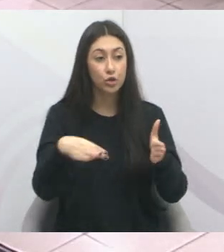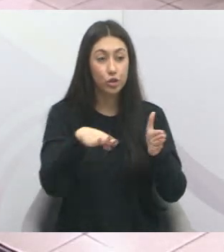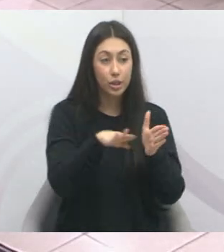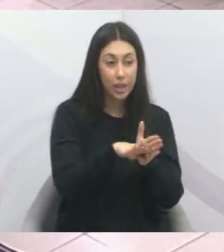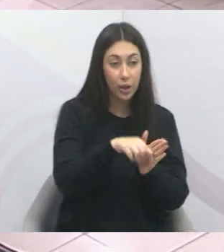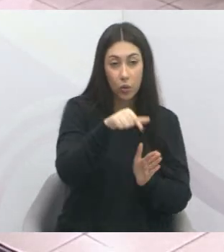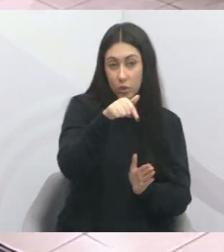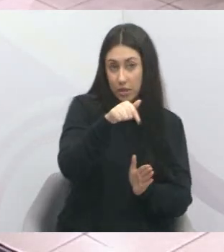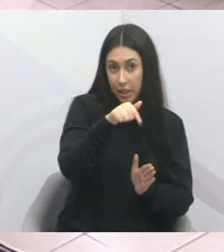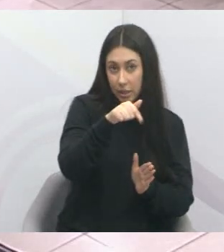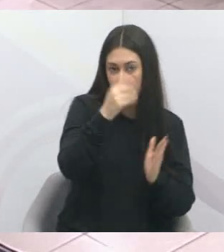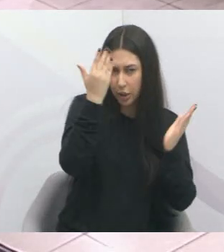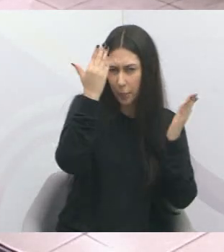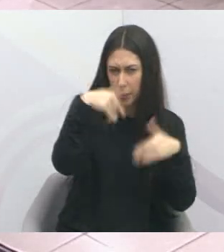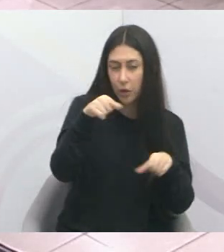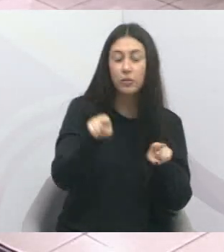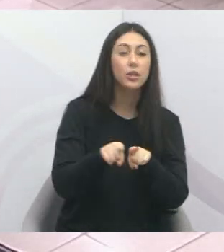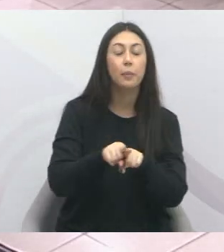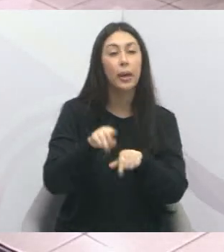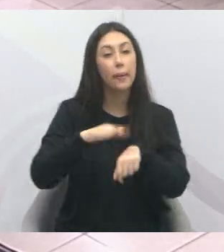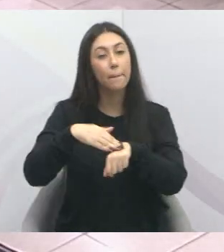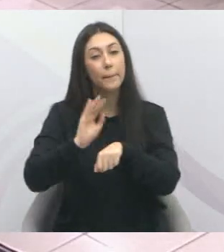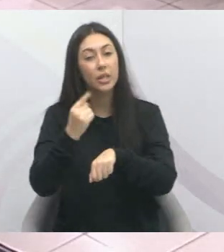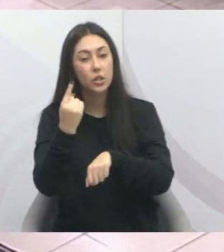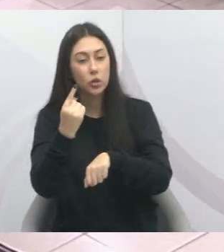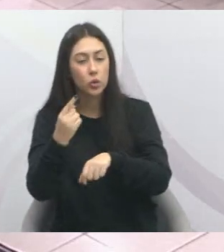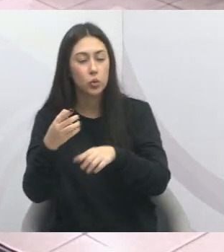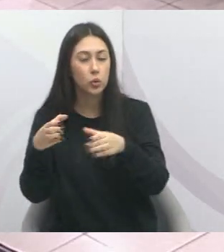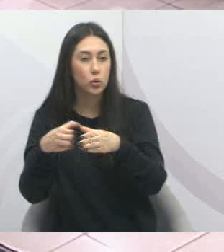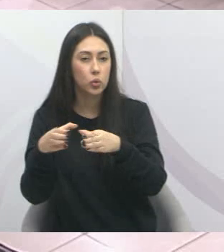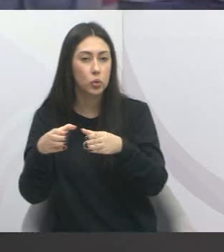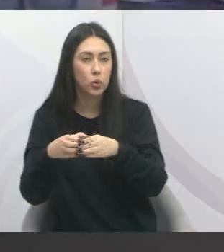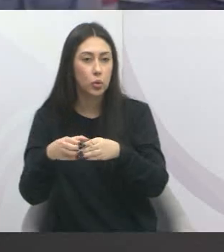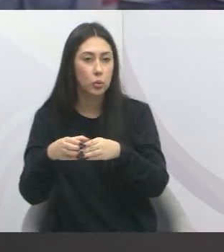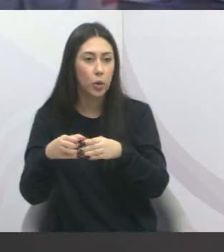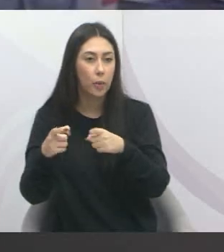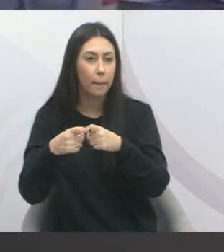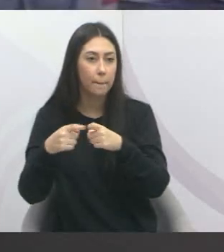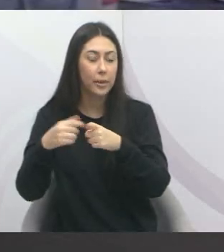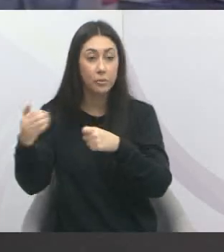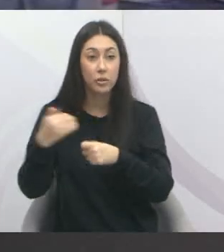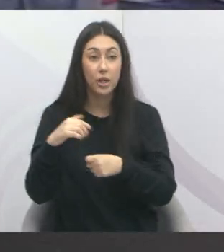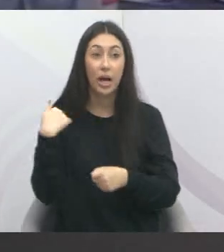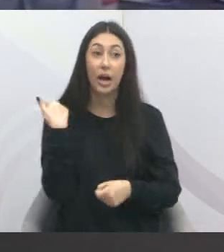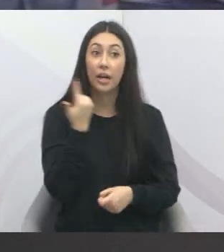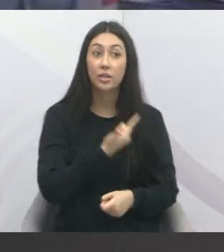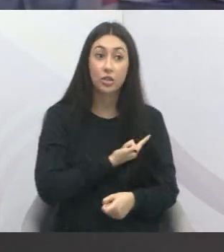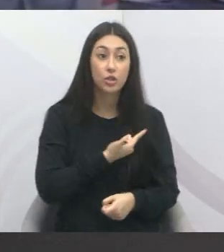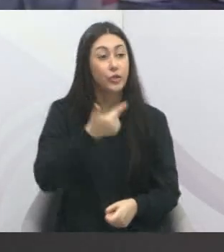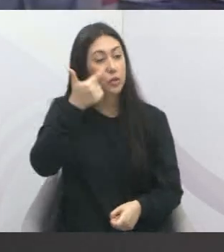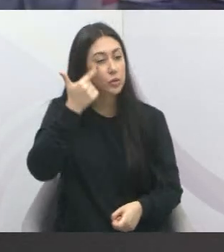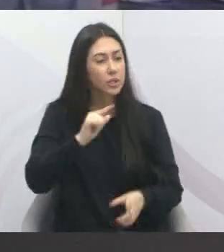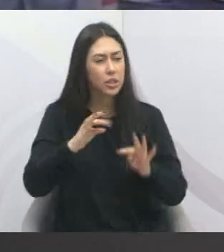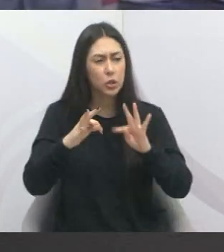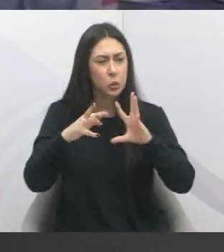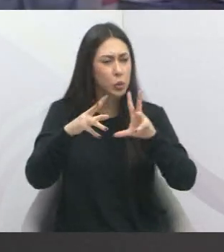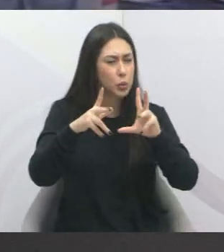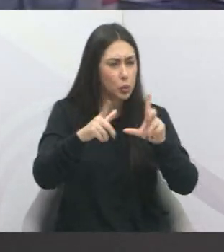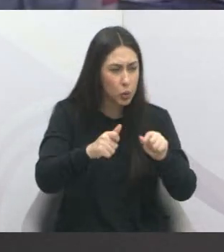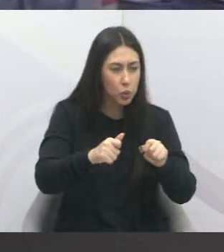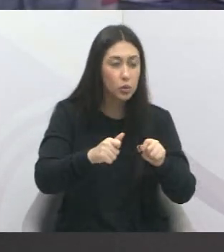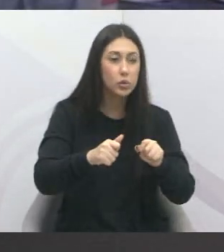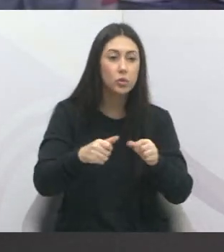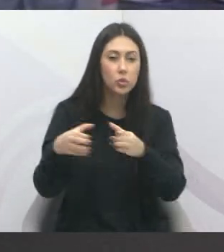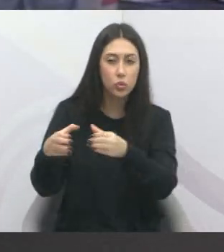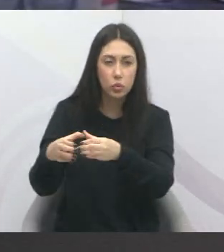processo seletivo, mais um médico do programa Médicos pelo Brasil, que deve iniciar dia 8, a gente vai ter todas as